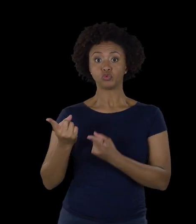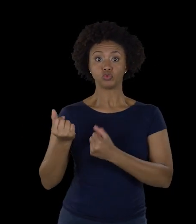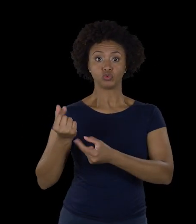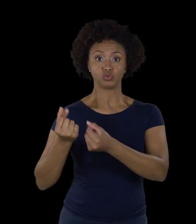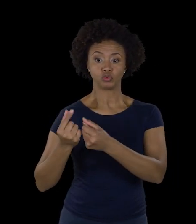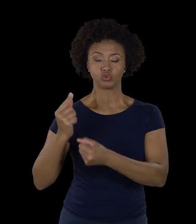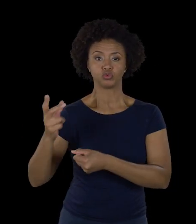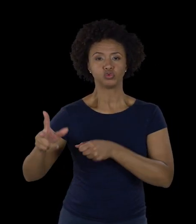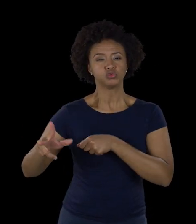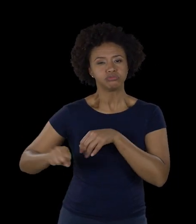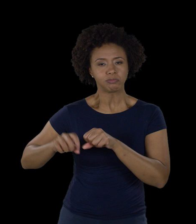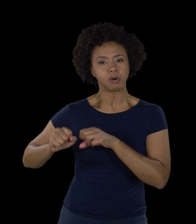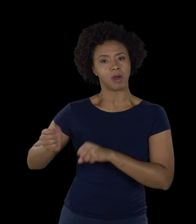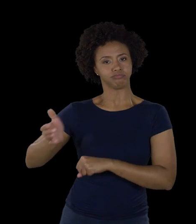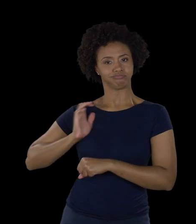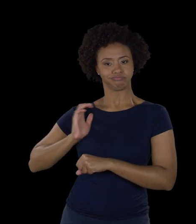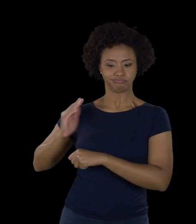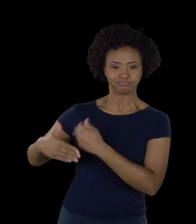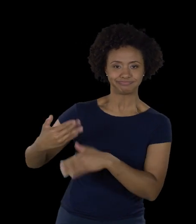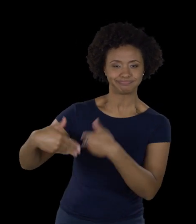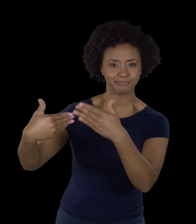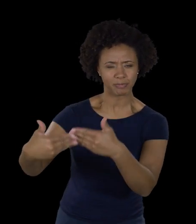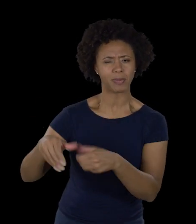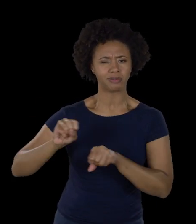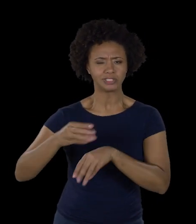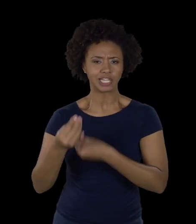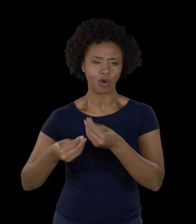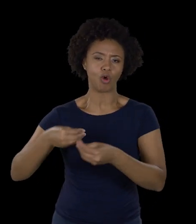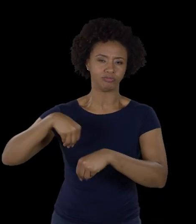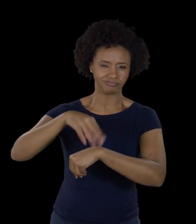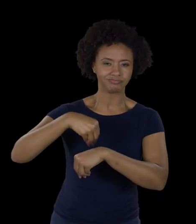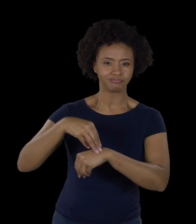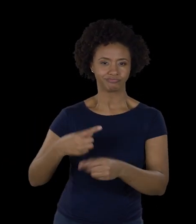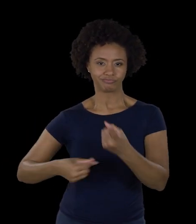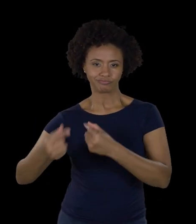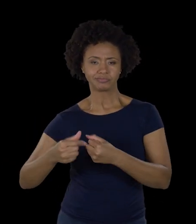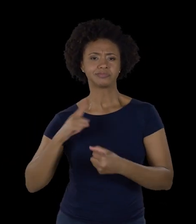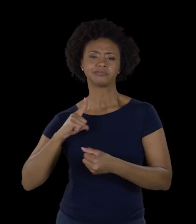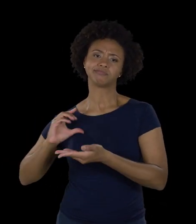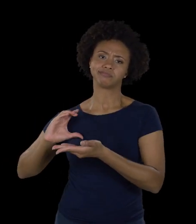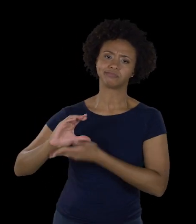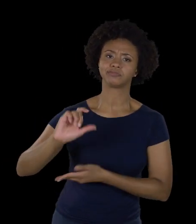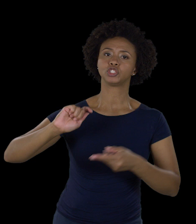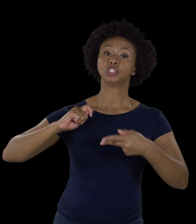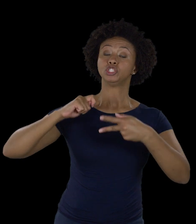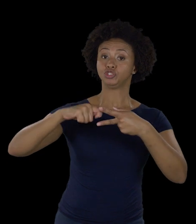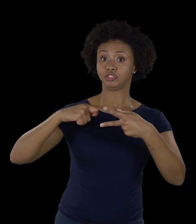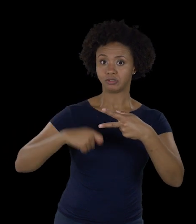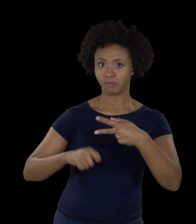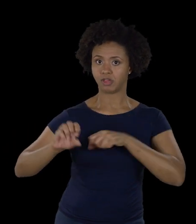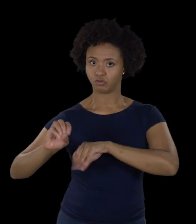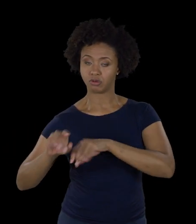Guia da Educação Financeira, que é uma ação que contou com o patrocínio da XP Educação e do